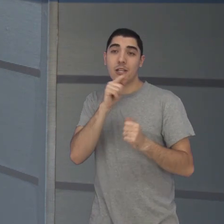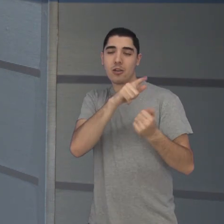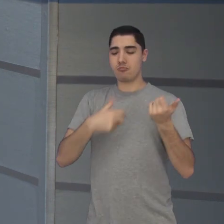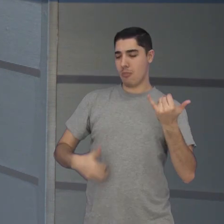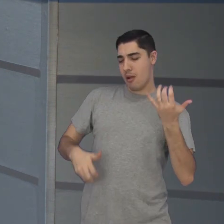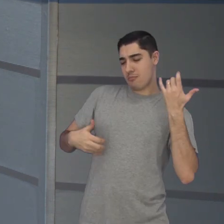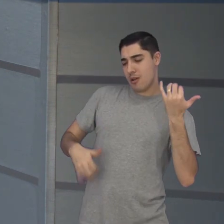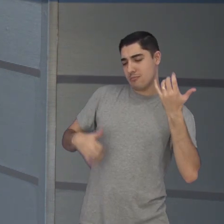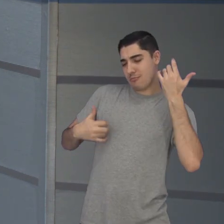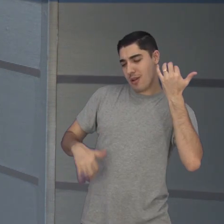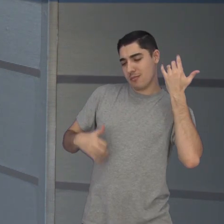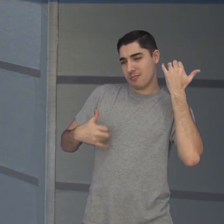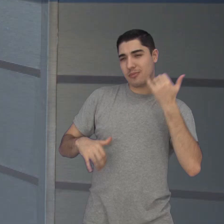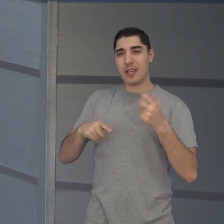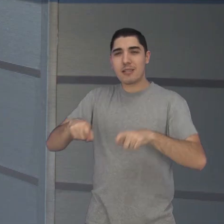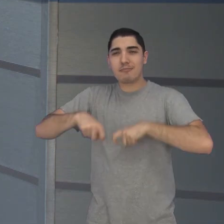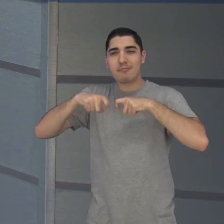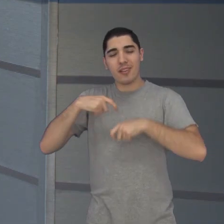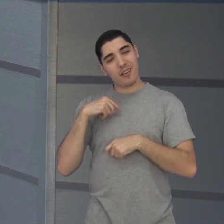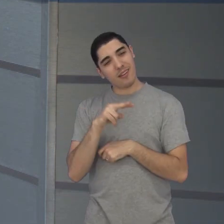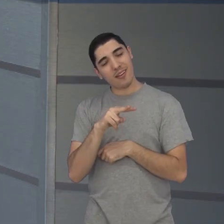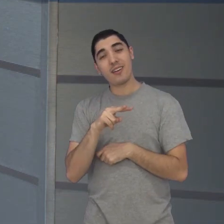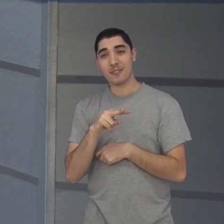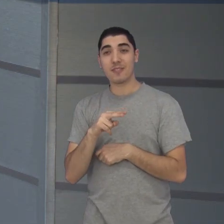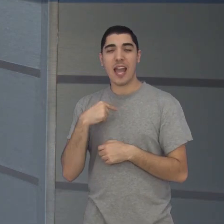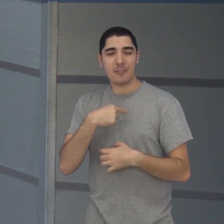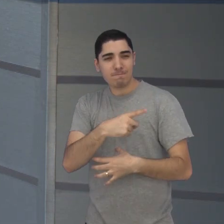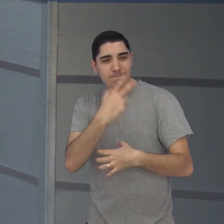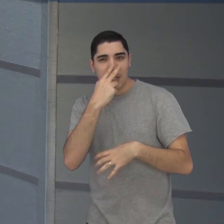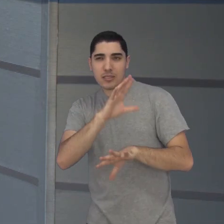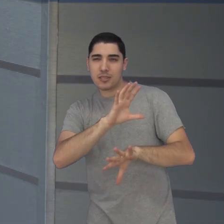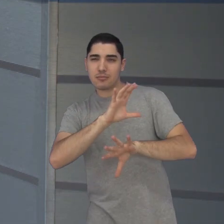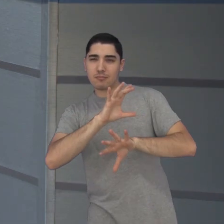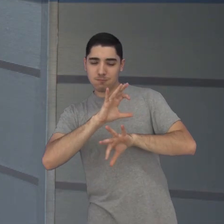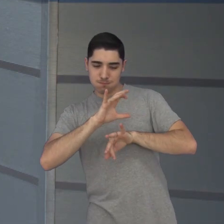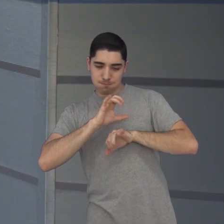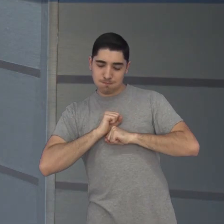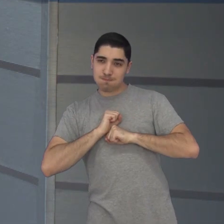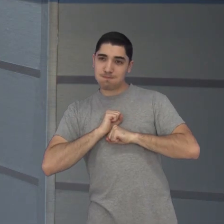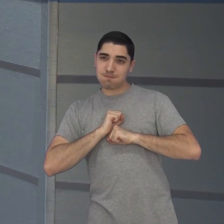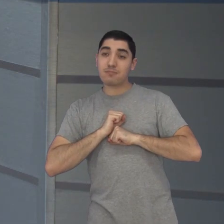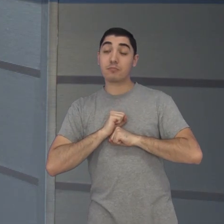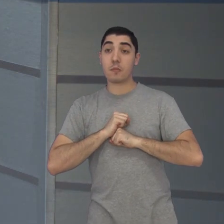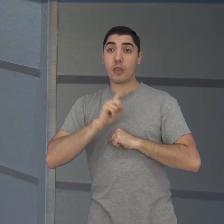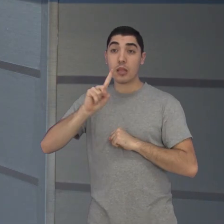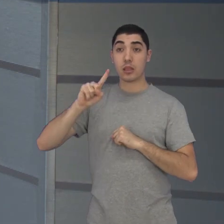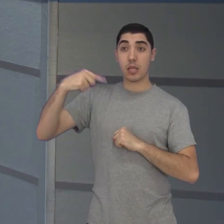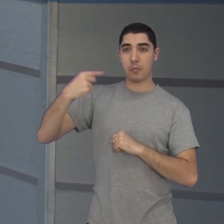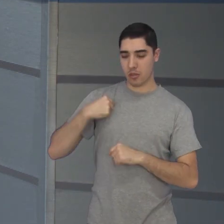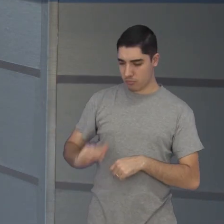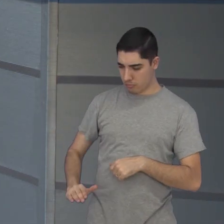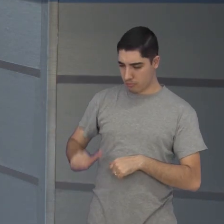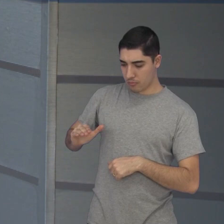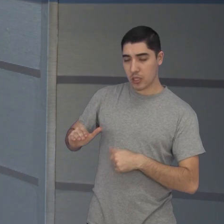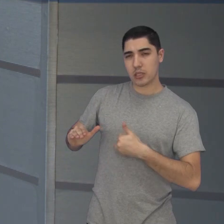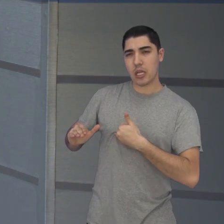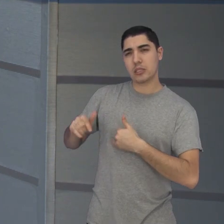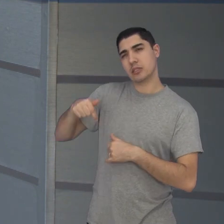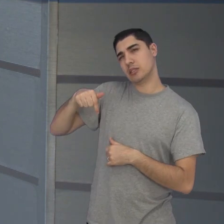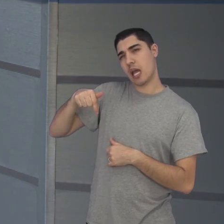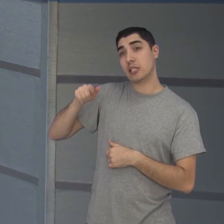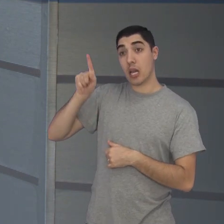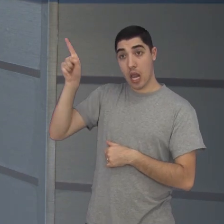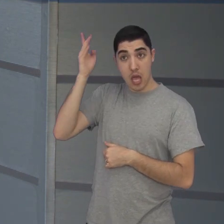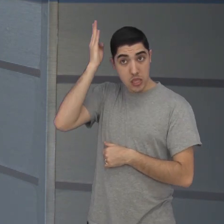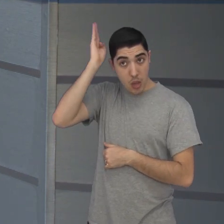casamento dele. E aquilo foi, né, enraizando dentro de mim. Até que com 7 anos, eu tive